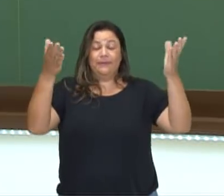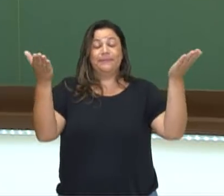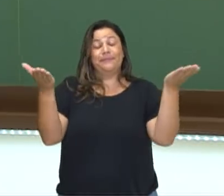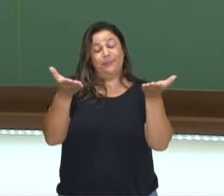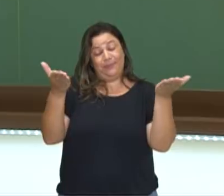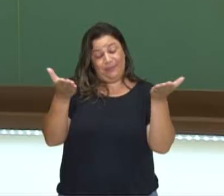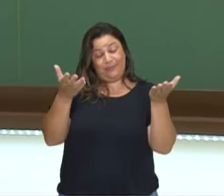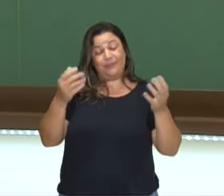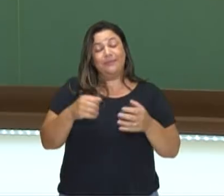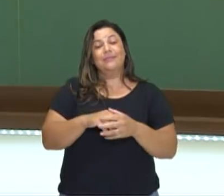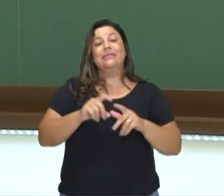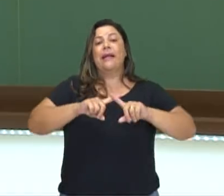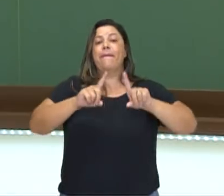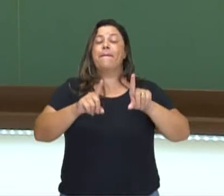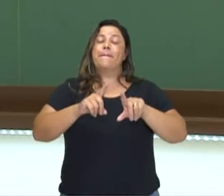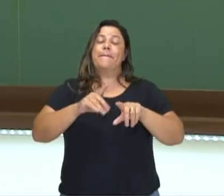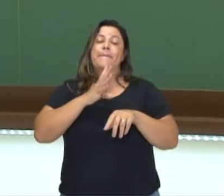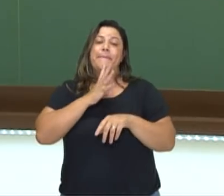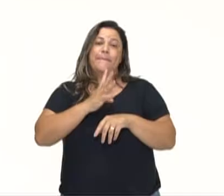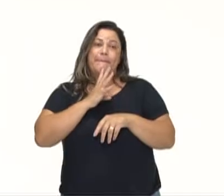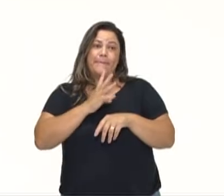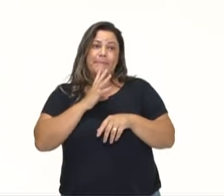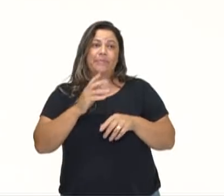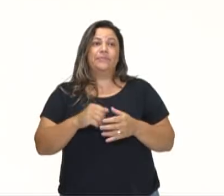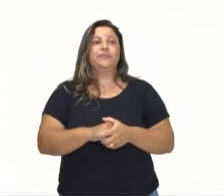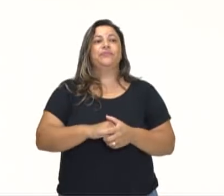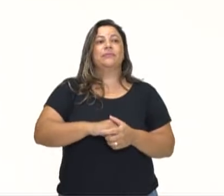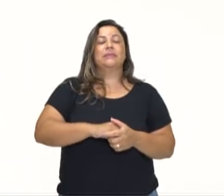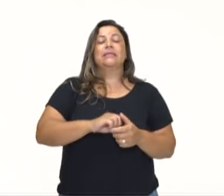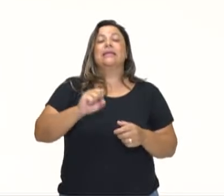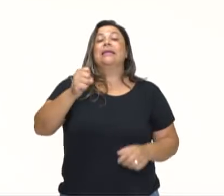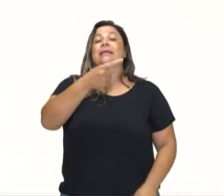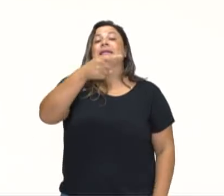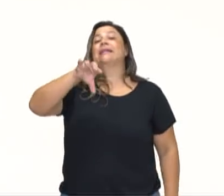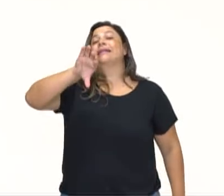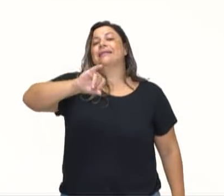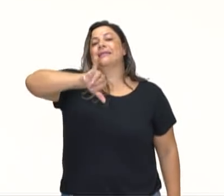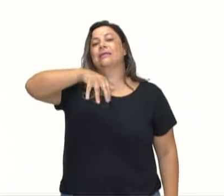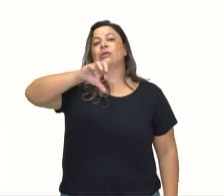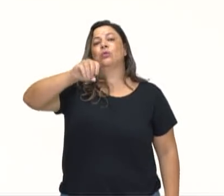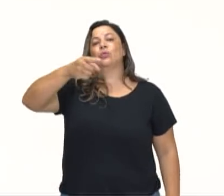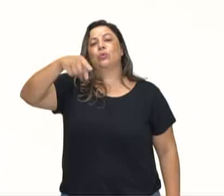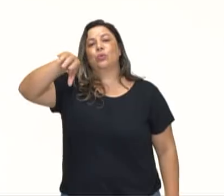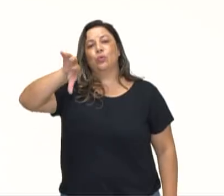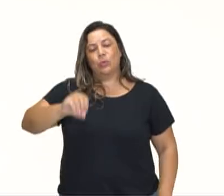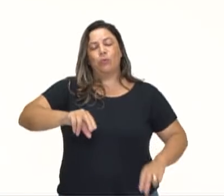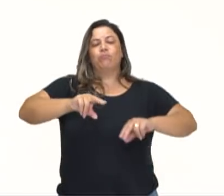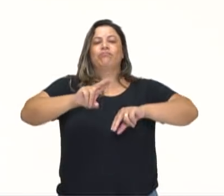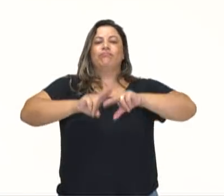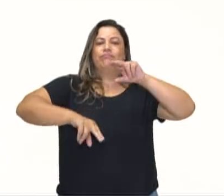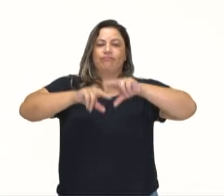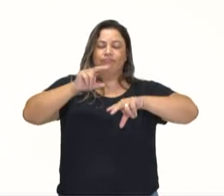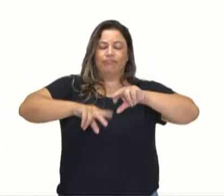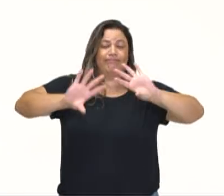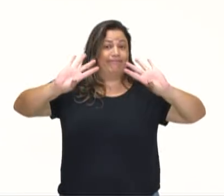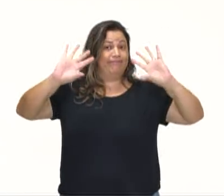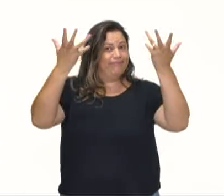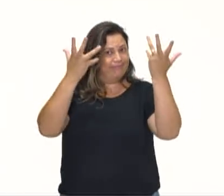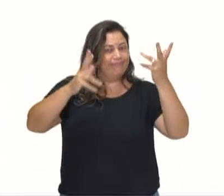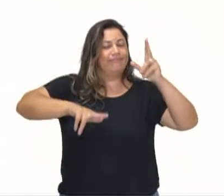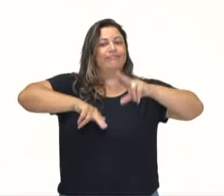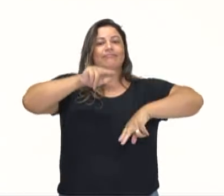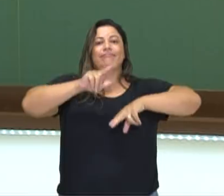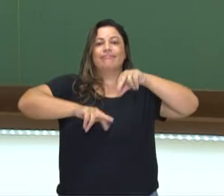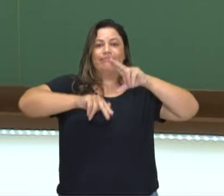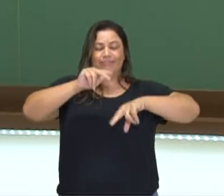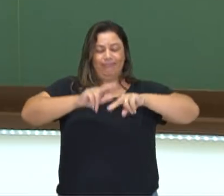brasileiras mais conhecidas. Festa de São João ou festa junina. Quando falamos festa de São João, tem